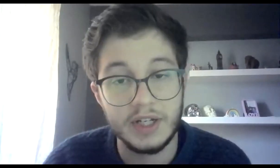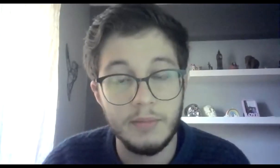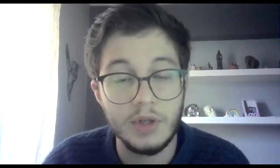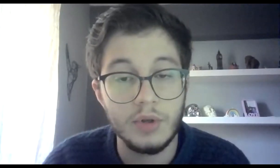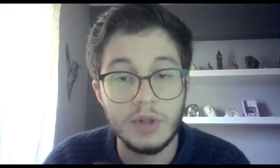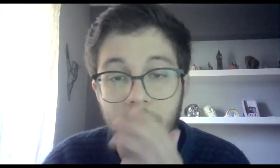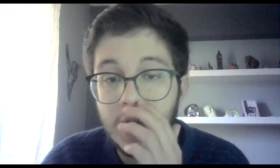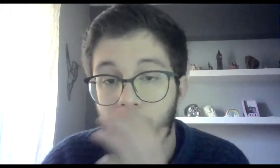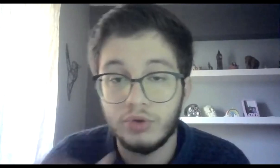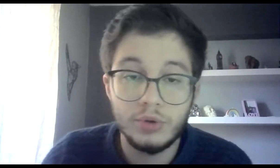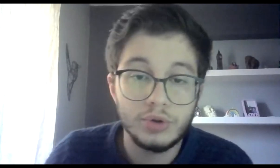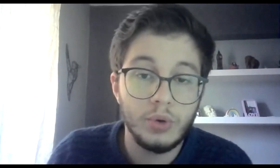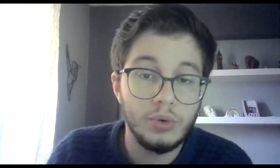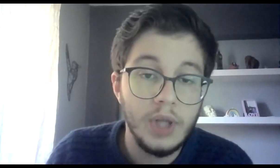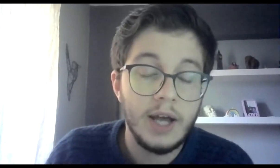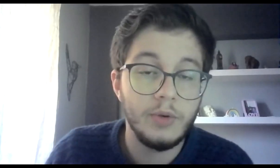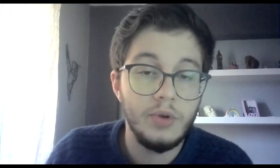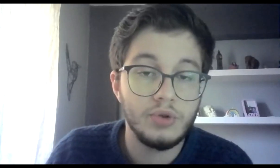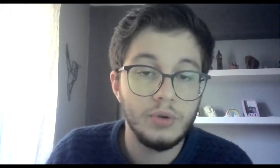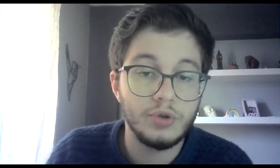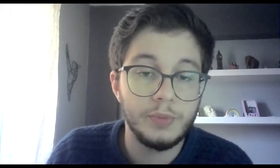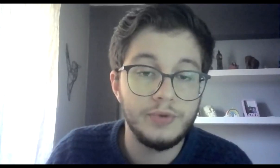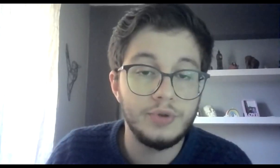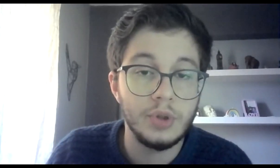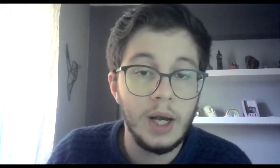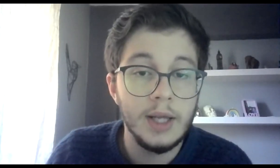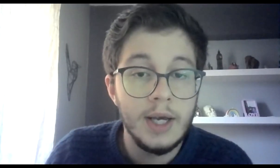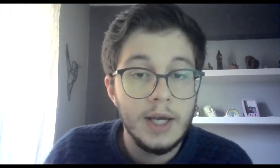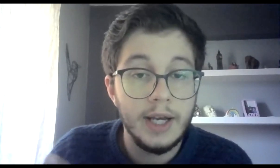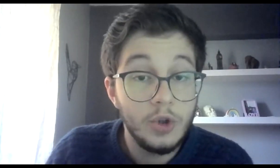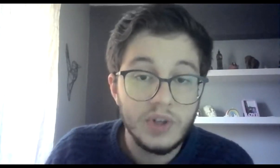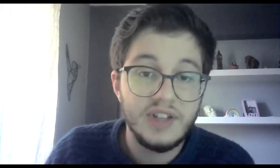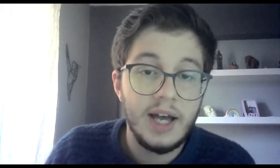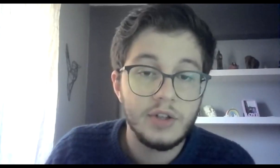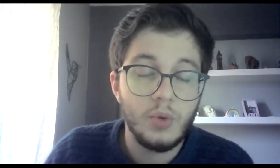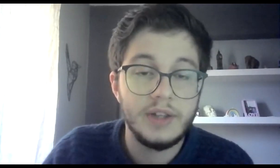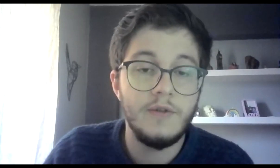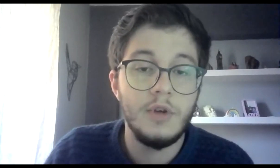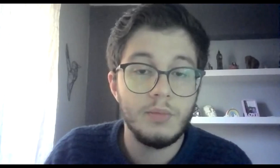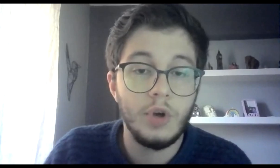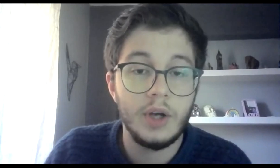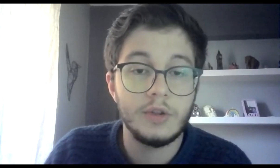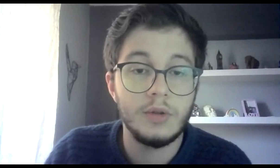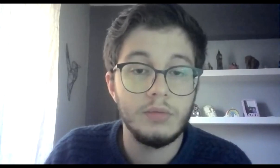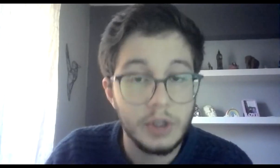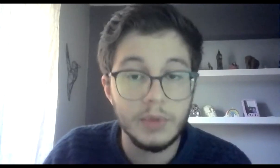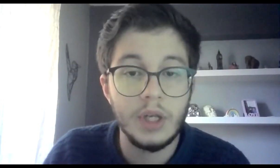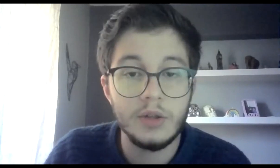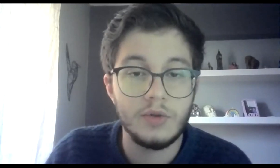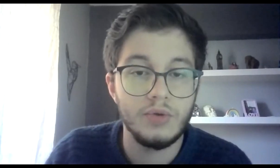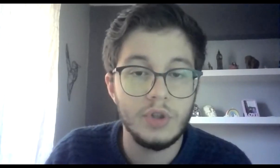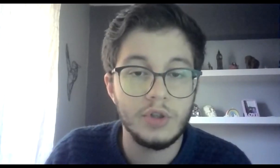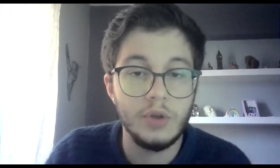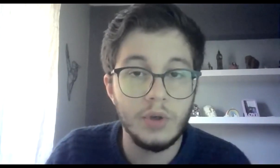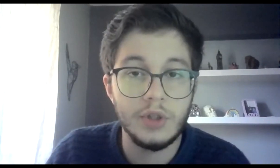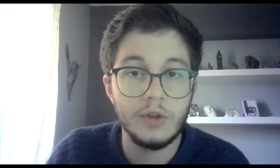discriminação, tratamento entre os alunos do regular e os alunos do profissional, em duas áreas do ativismo que eu acho que são